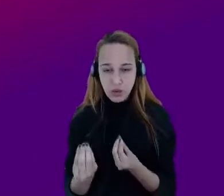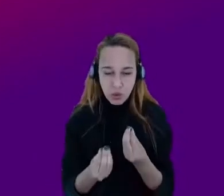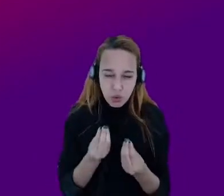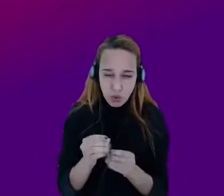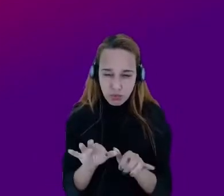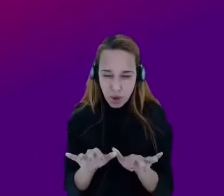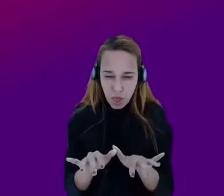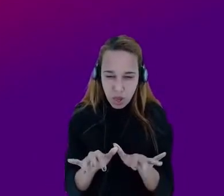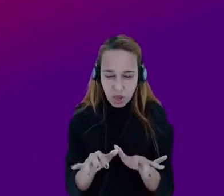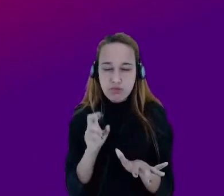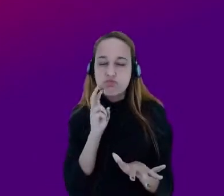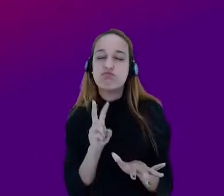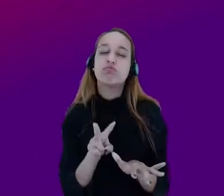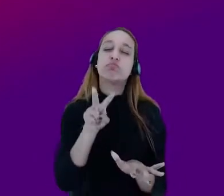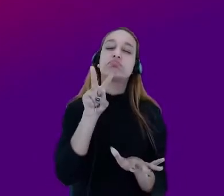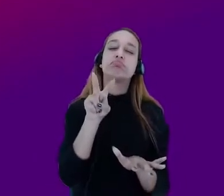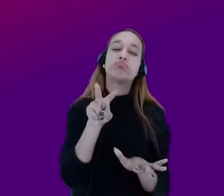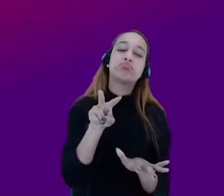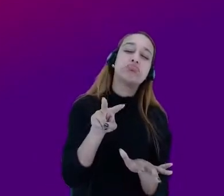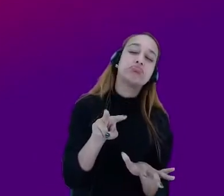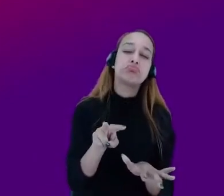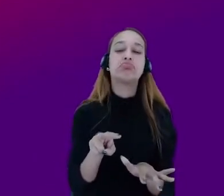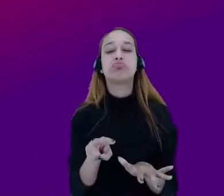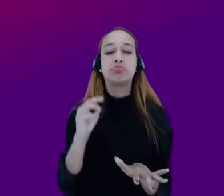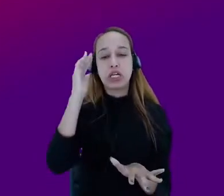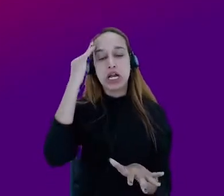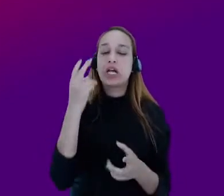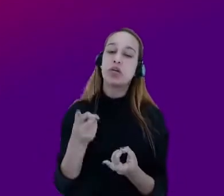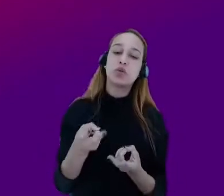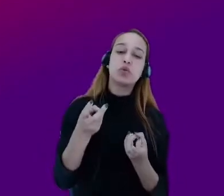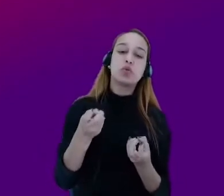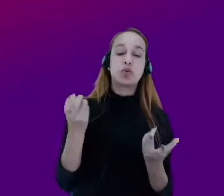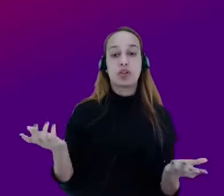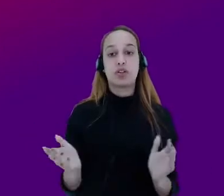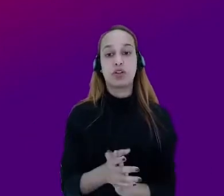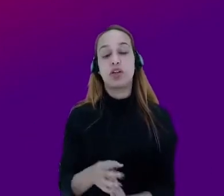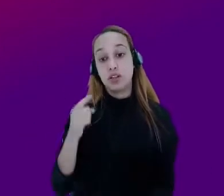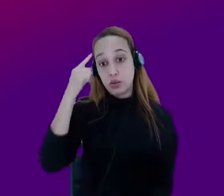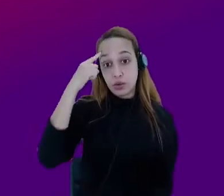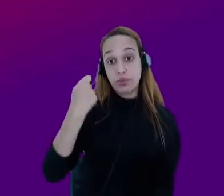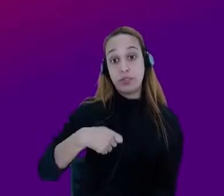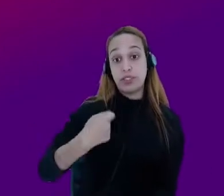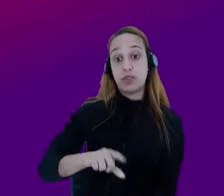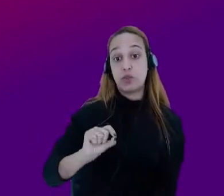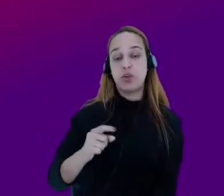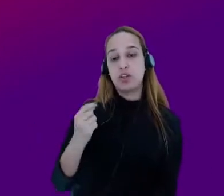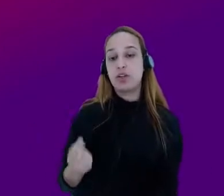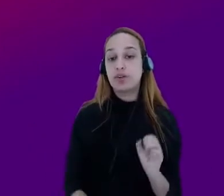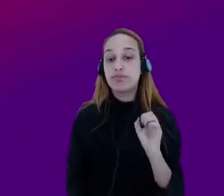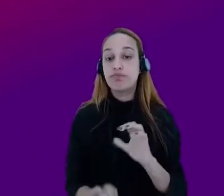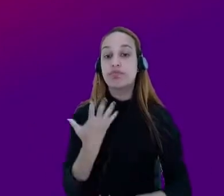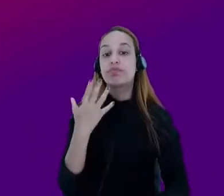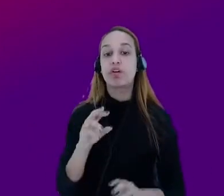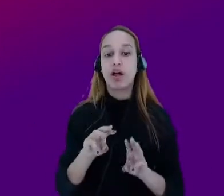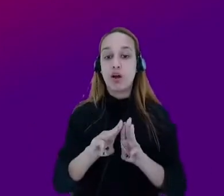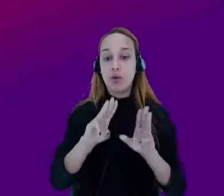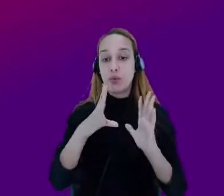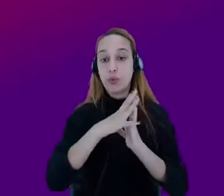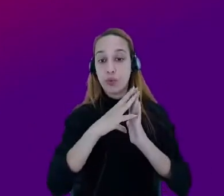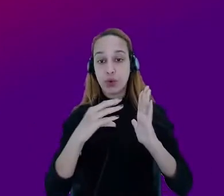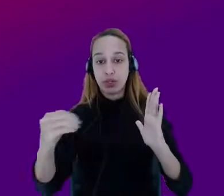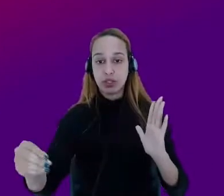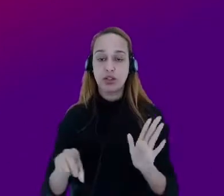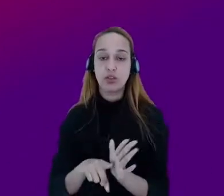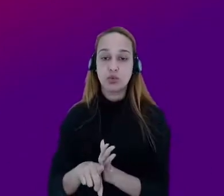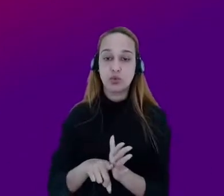aí que entra o papel do corretor, que é criar a plataforma de educação, criar um modelo consultivo, é papel do corretor. O